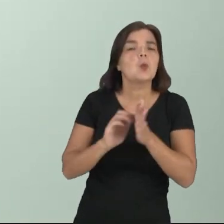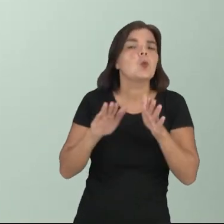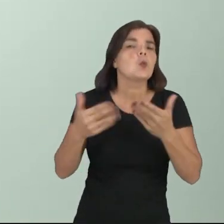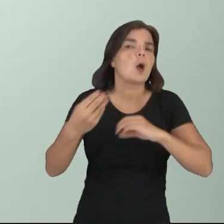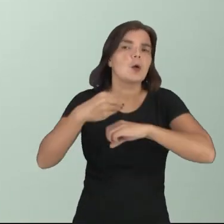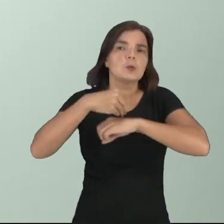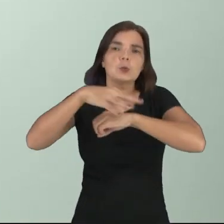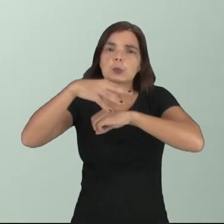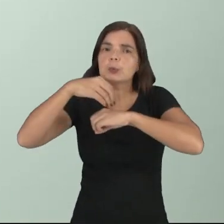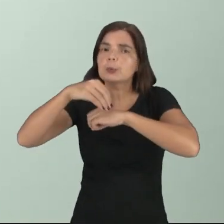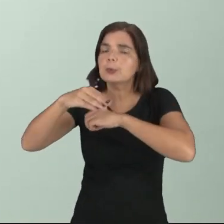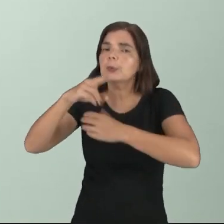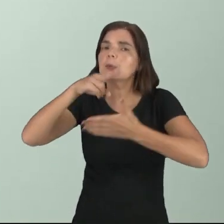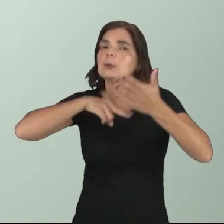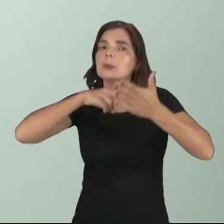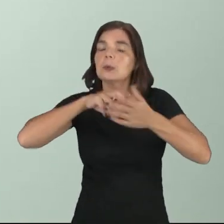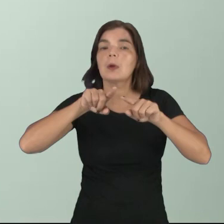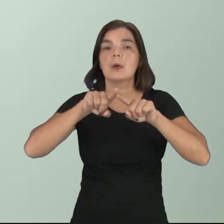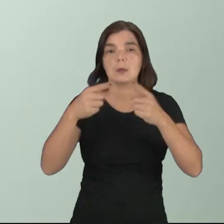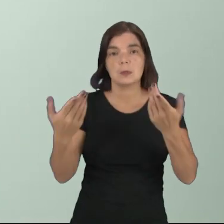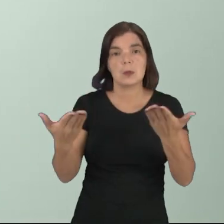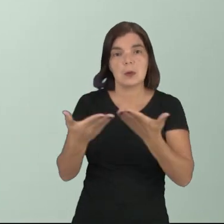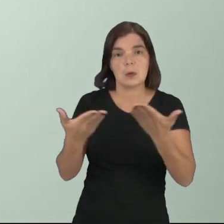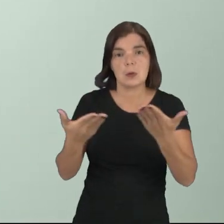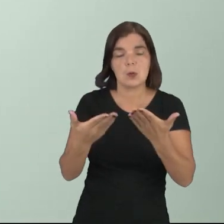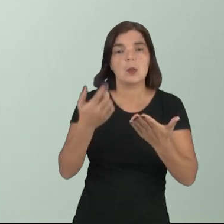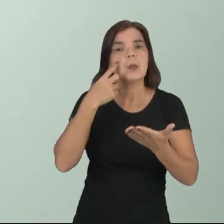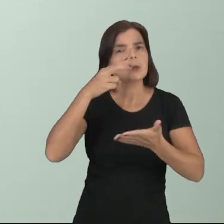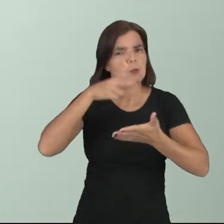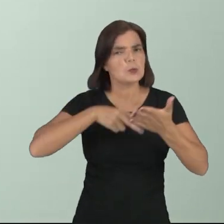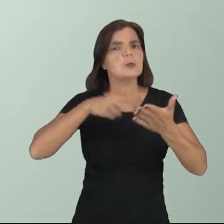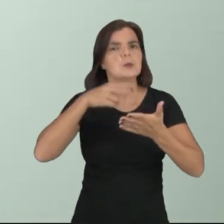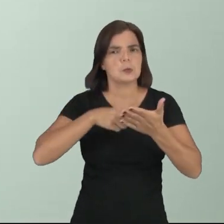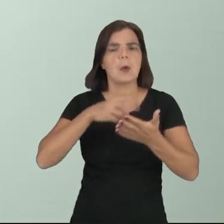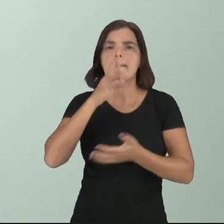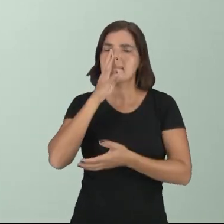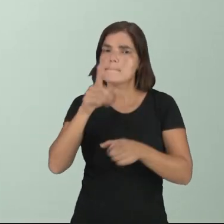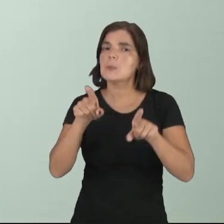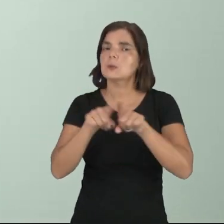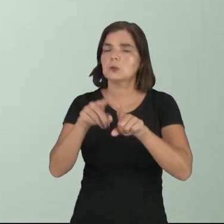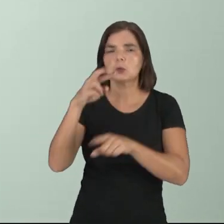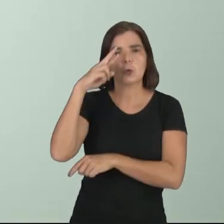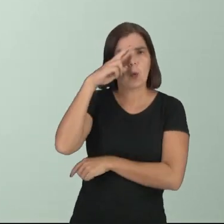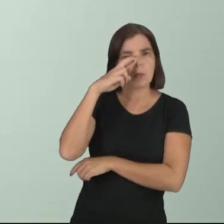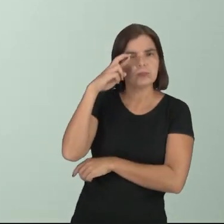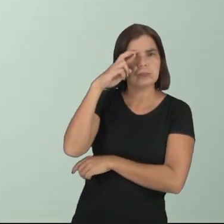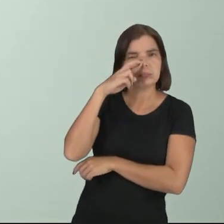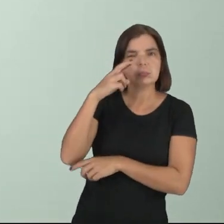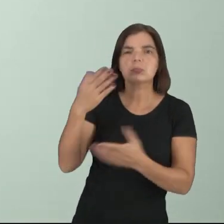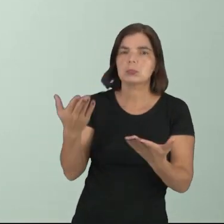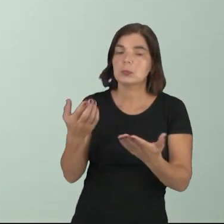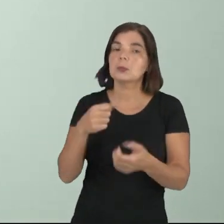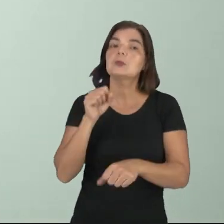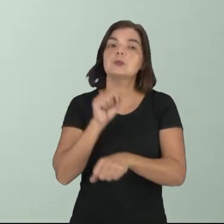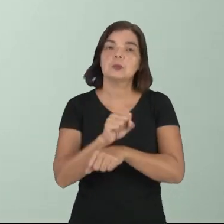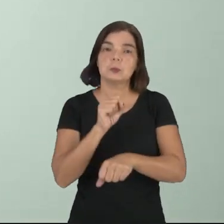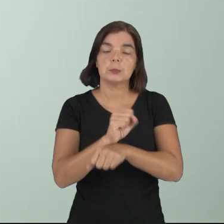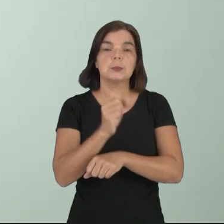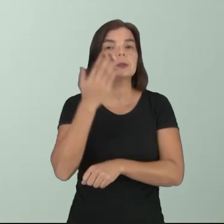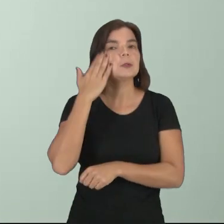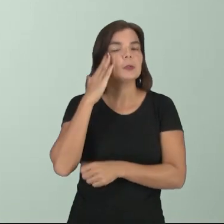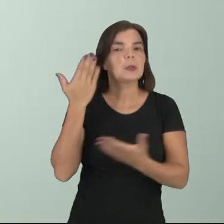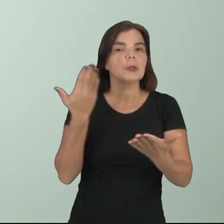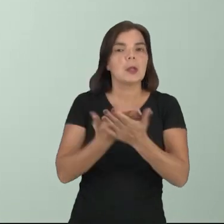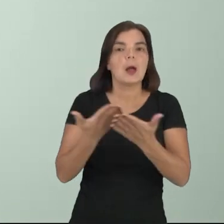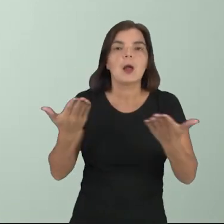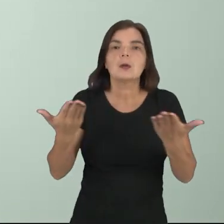ele quis passar para você, leitor. Então, a partir de hoje, sejam leitores mais críticos, observadores. Espero que tenham